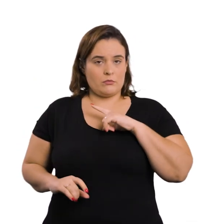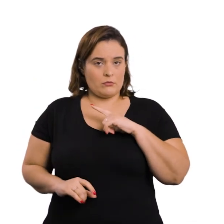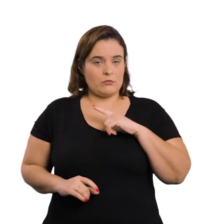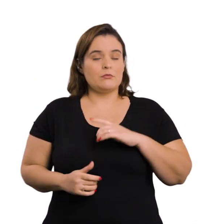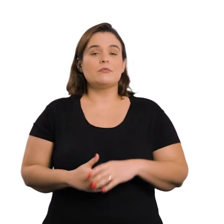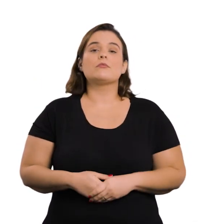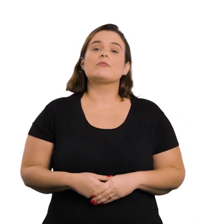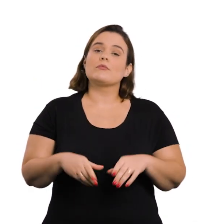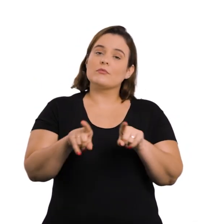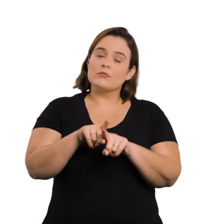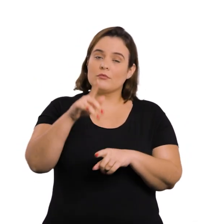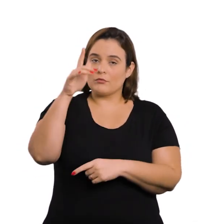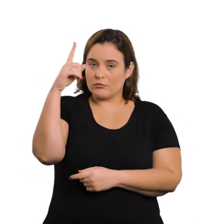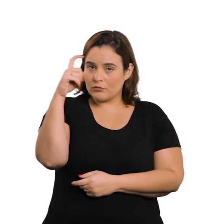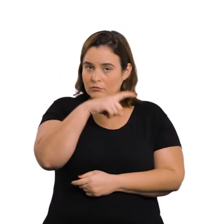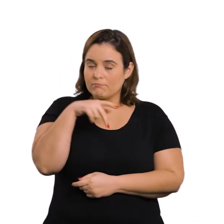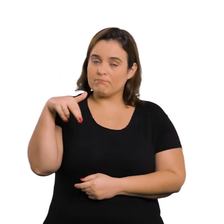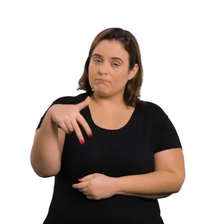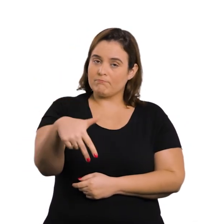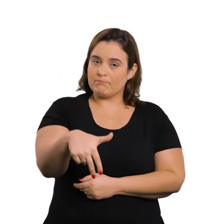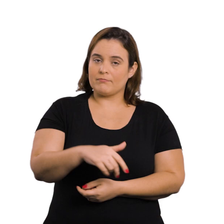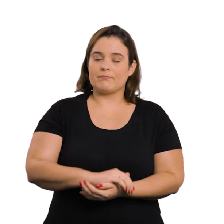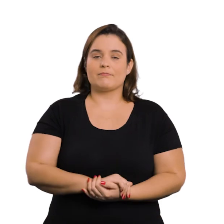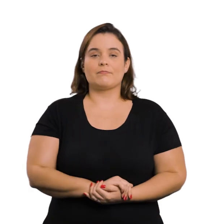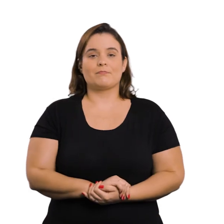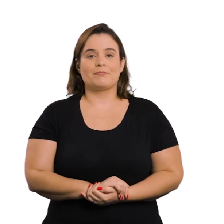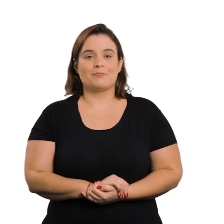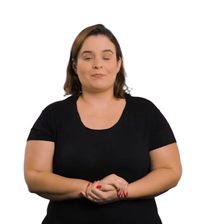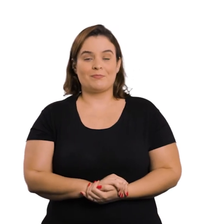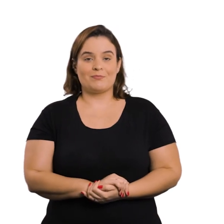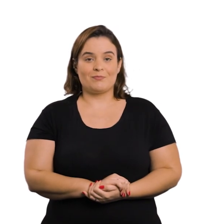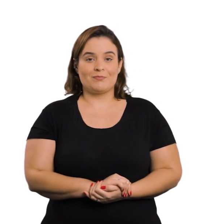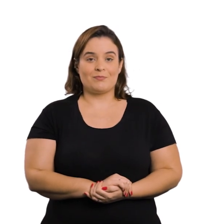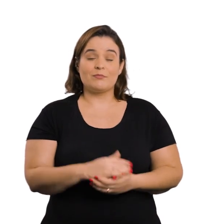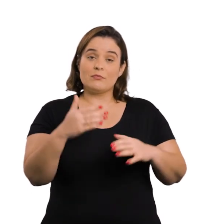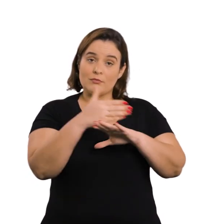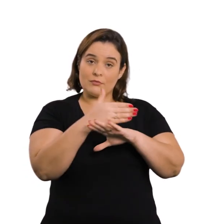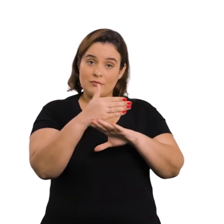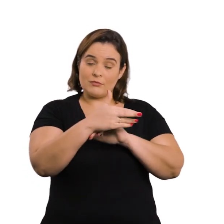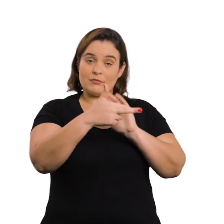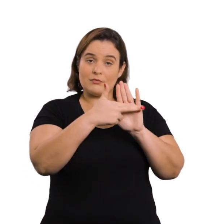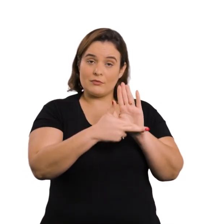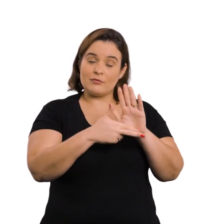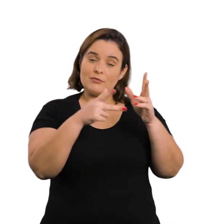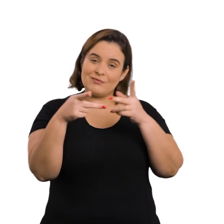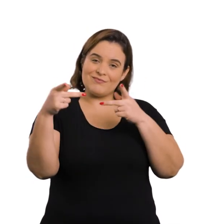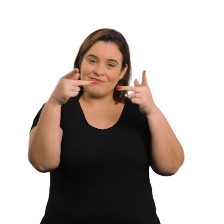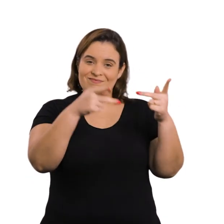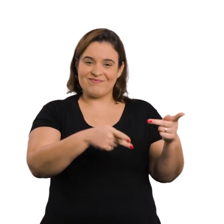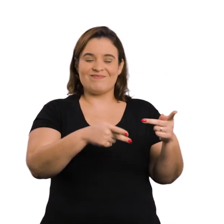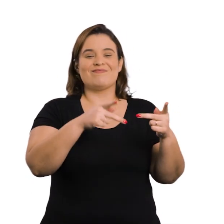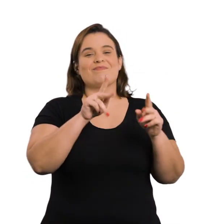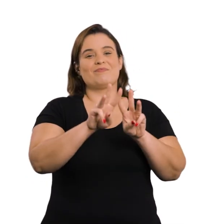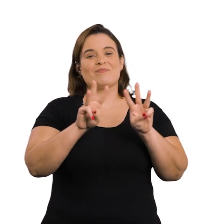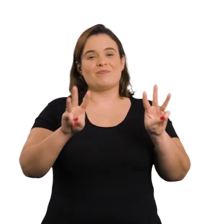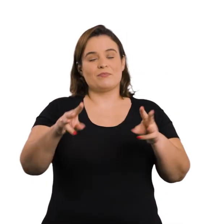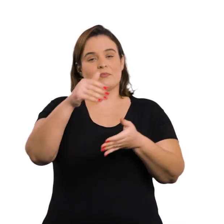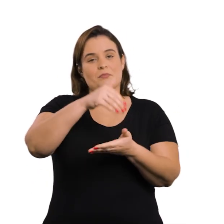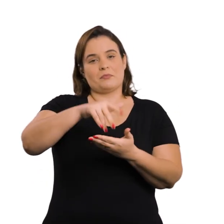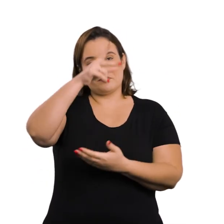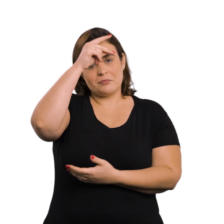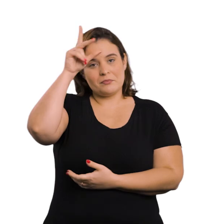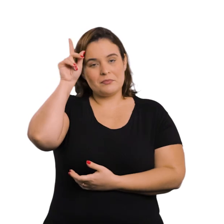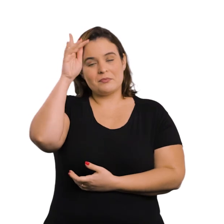pessoas portadoras de deficiência e com dificuldade de locomoção. Para acessar as normas, visite o site da